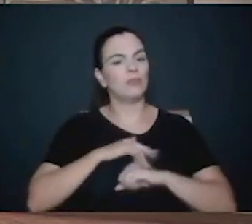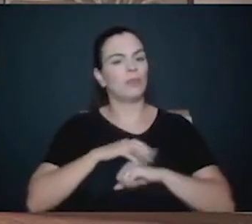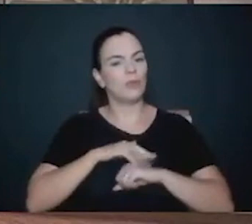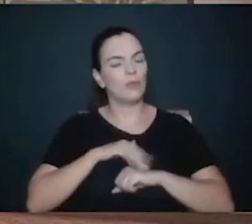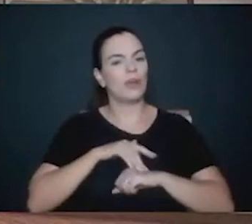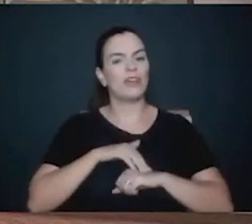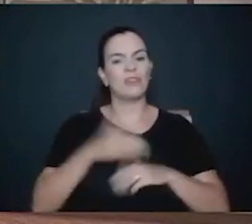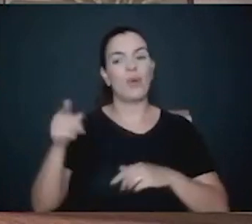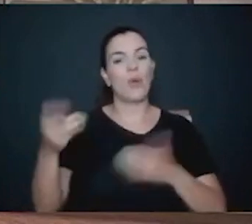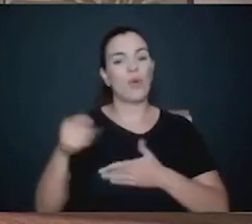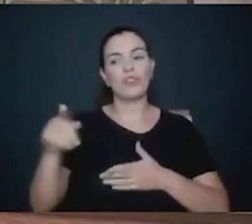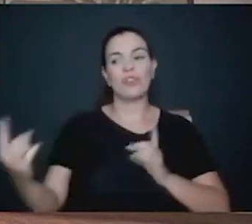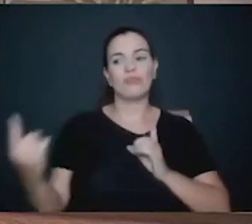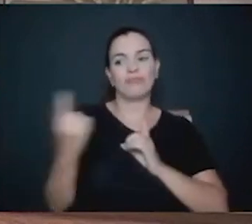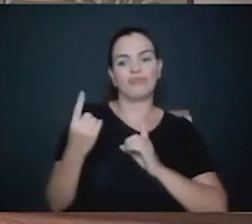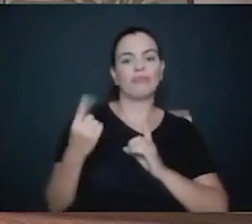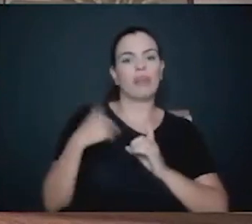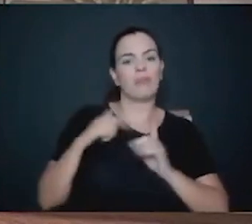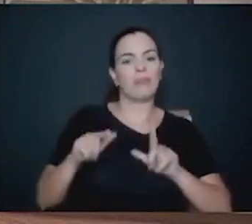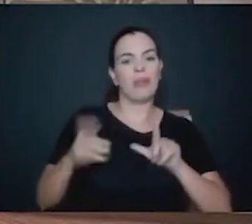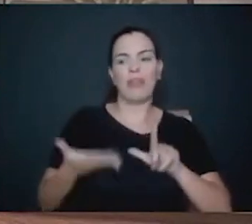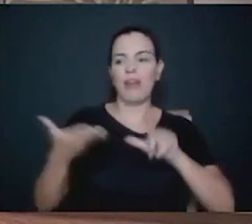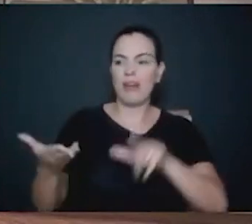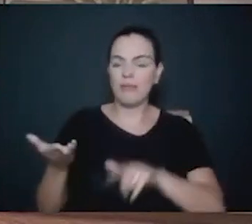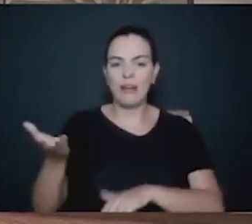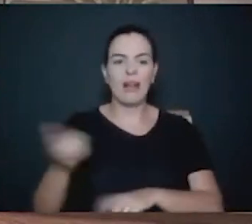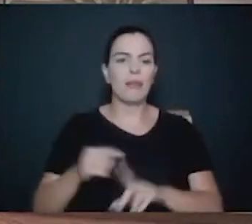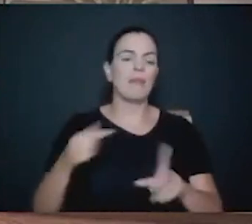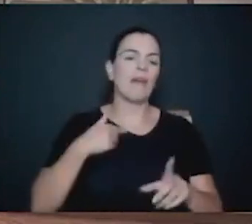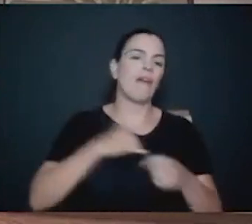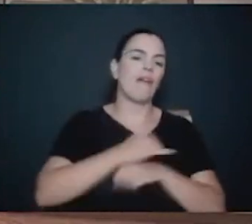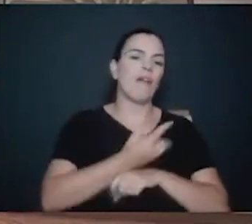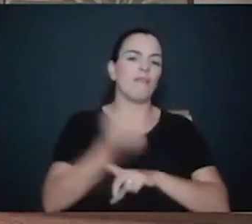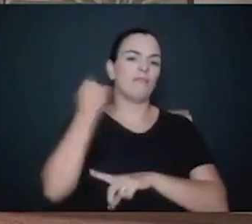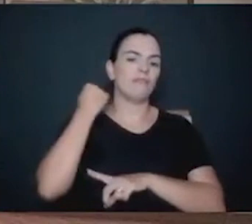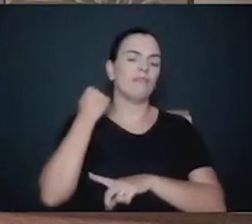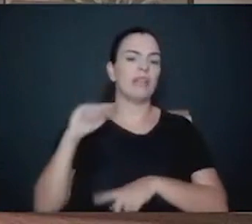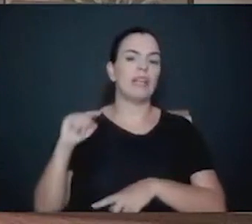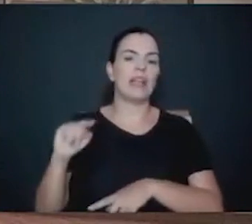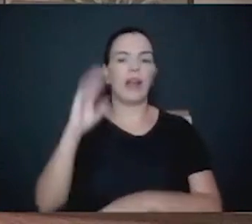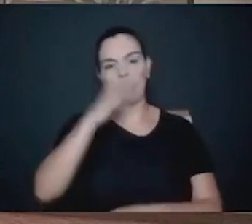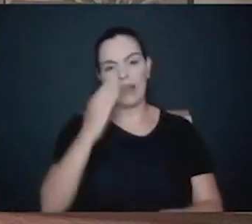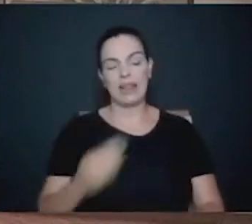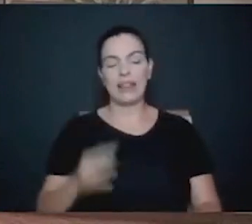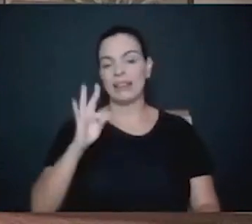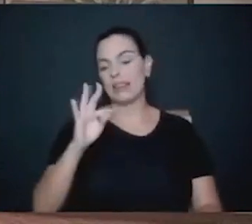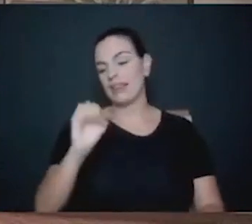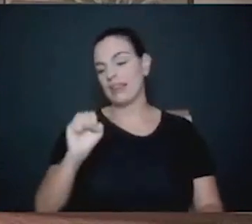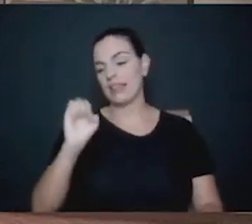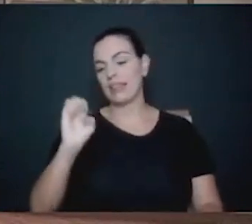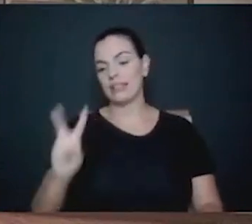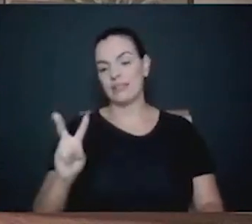especial da homenagem, que é o nosso homenageado da TSV Treinamentos, fundador